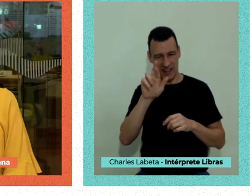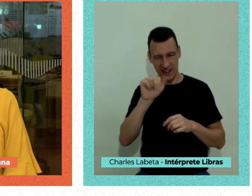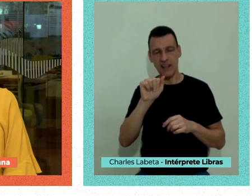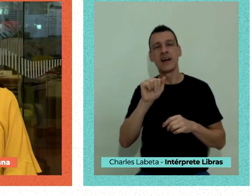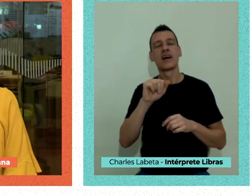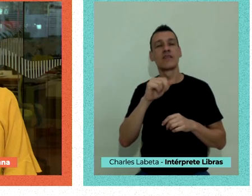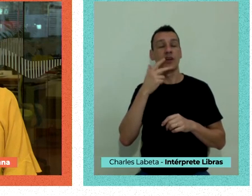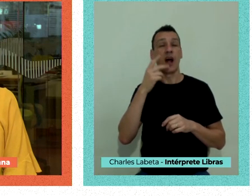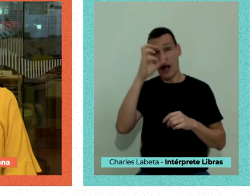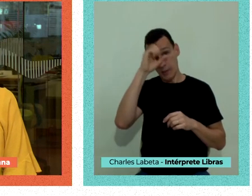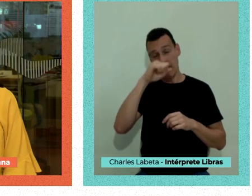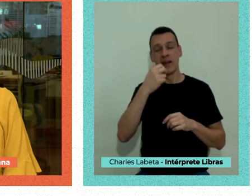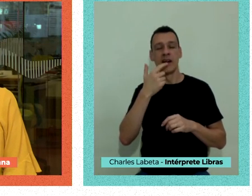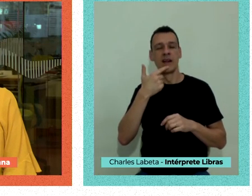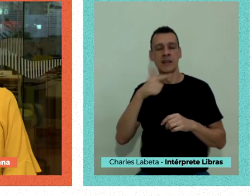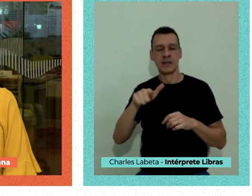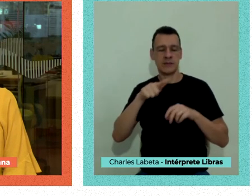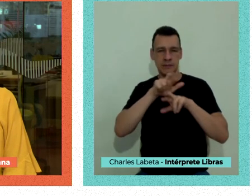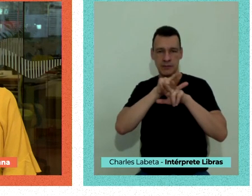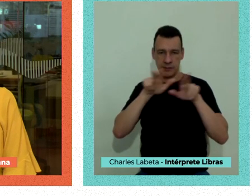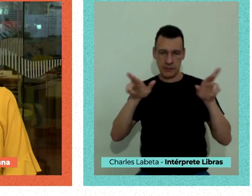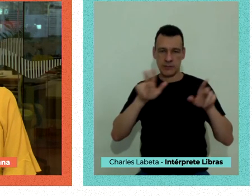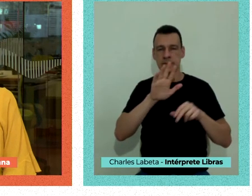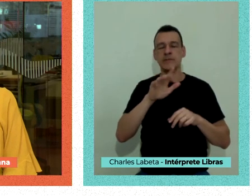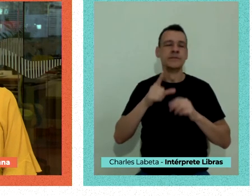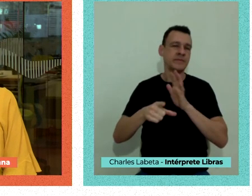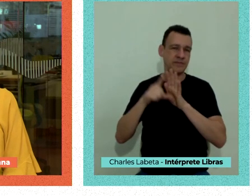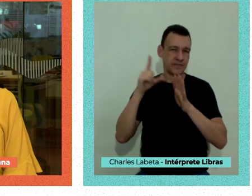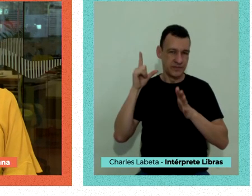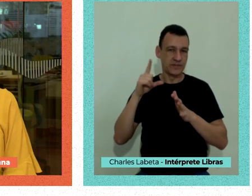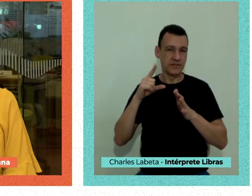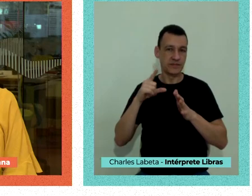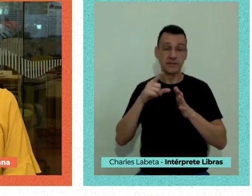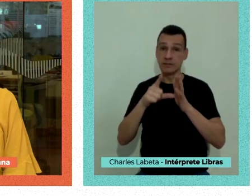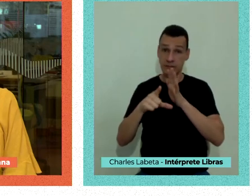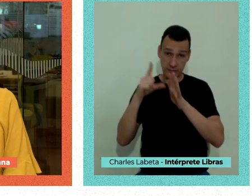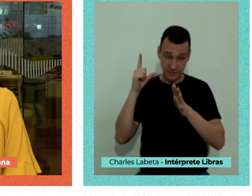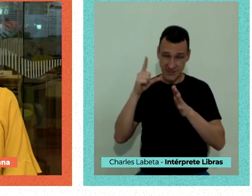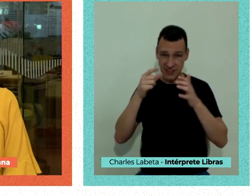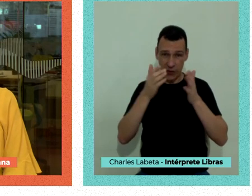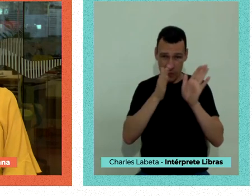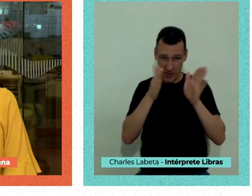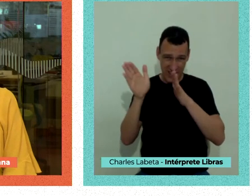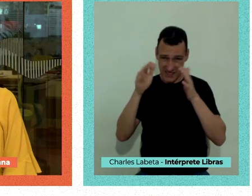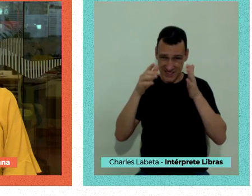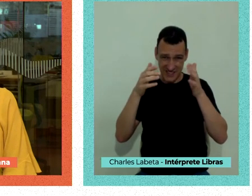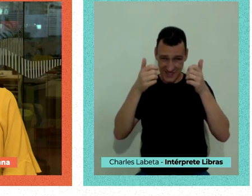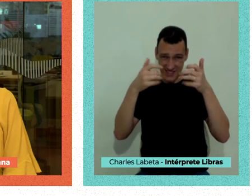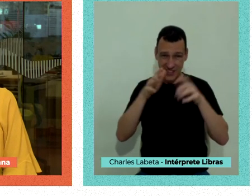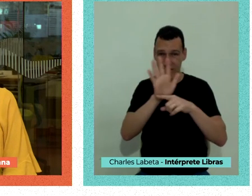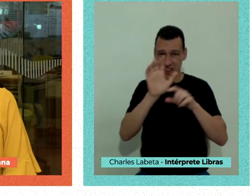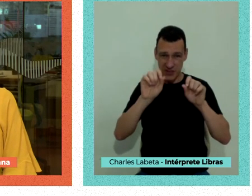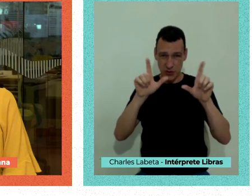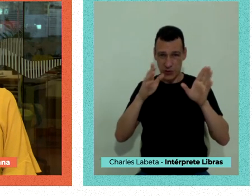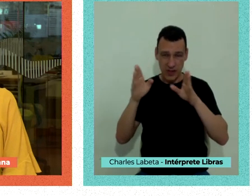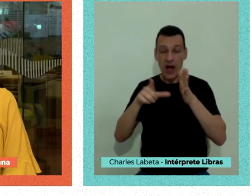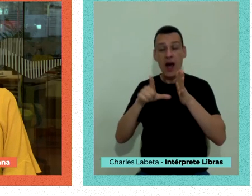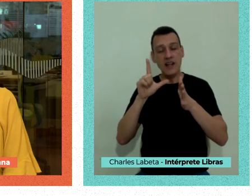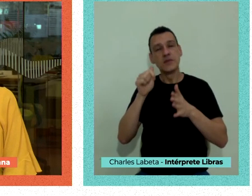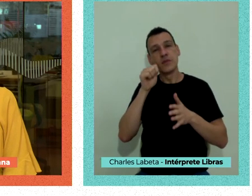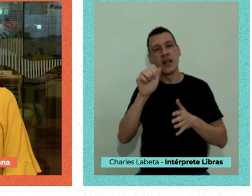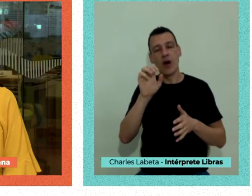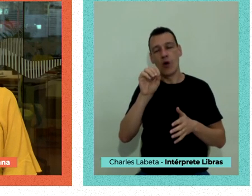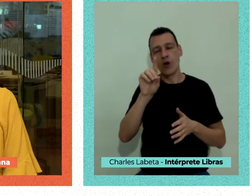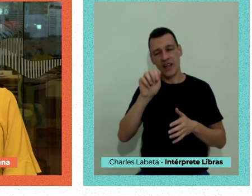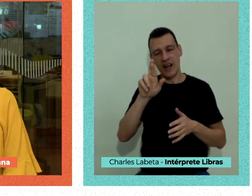gente assistir essa escuta de crianças, a Odara estava justamente falando de como a tecnologia pode romper barreiras